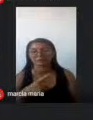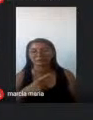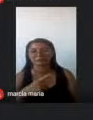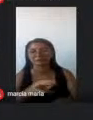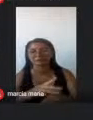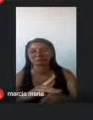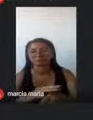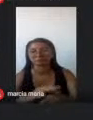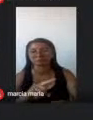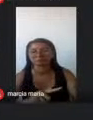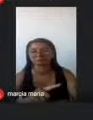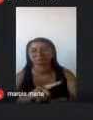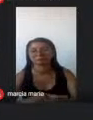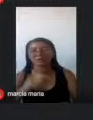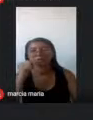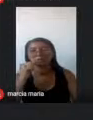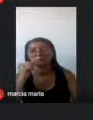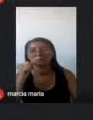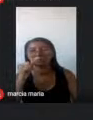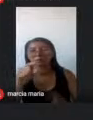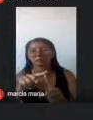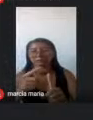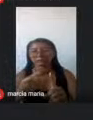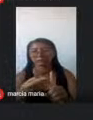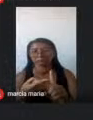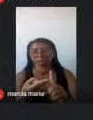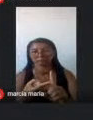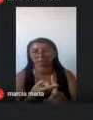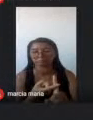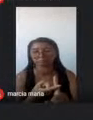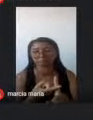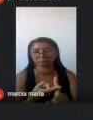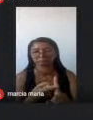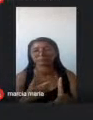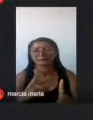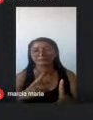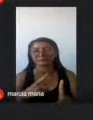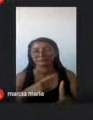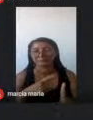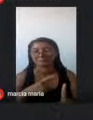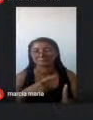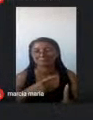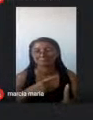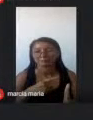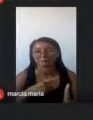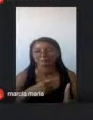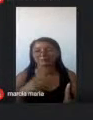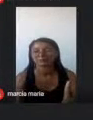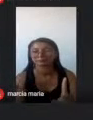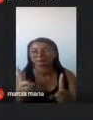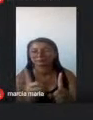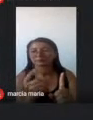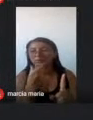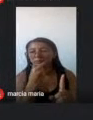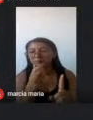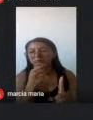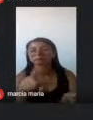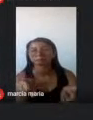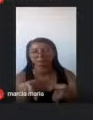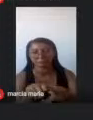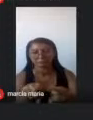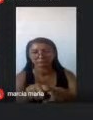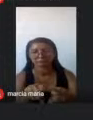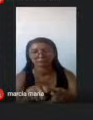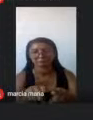gestante, geralmente, é tratada com 7.200.000 e o parceiro com a mesma prescrição. Então, a